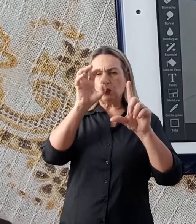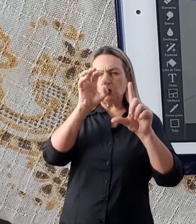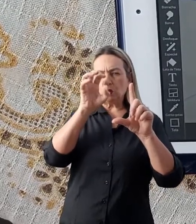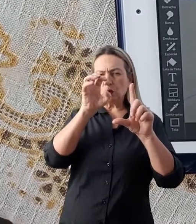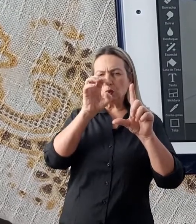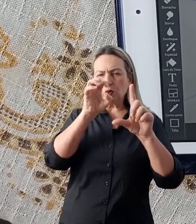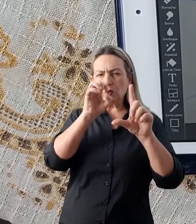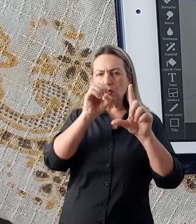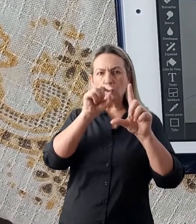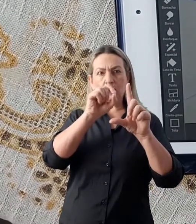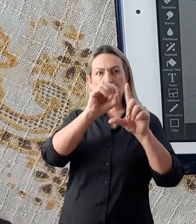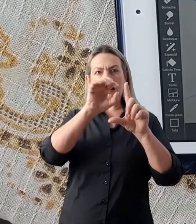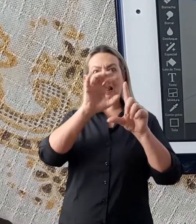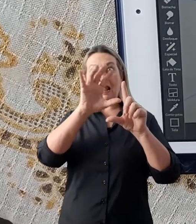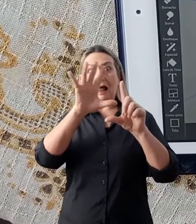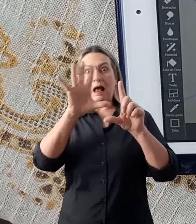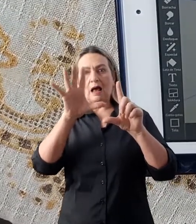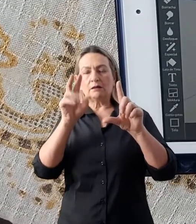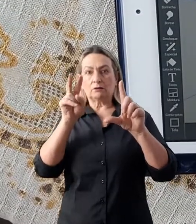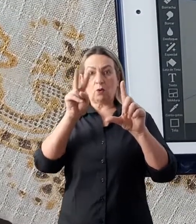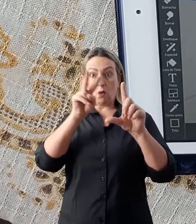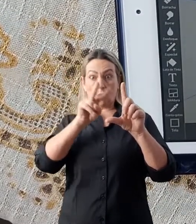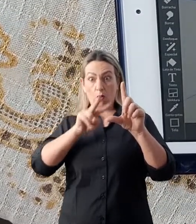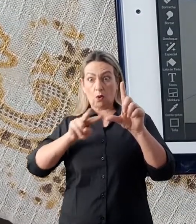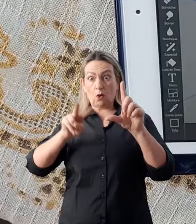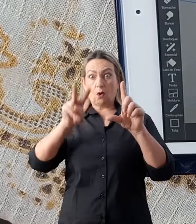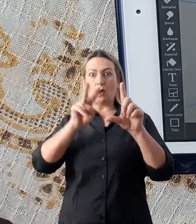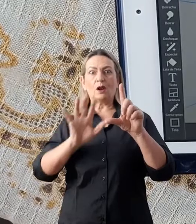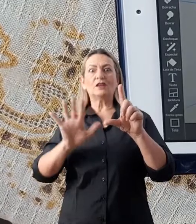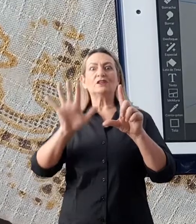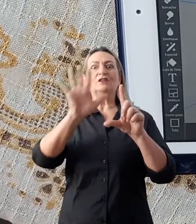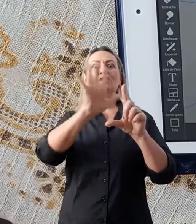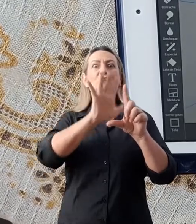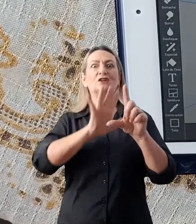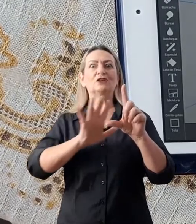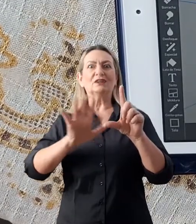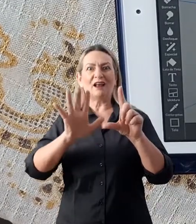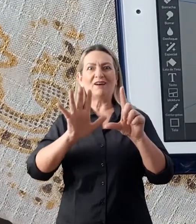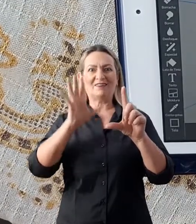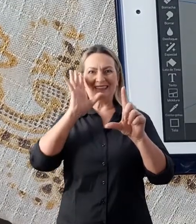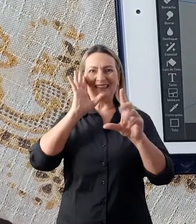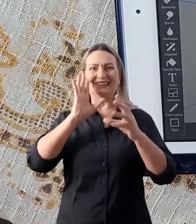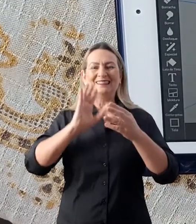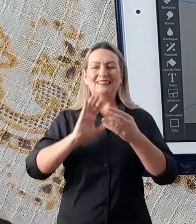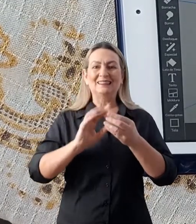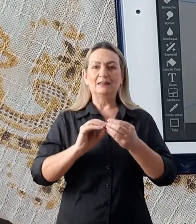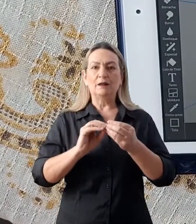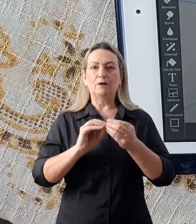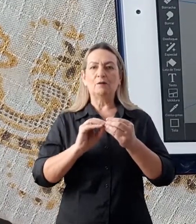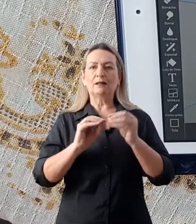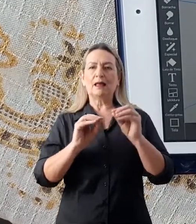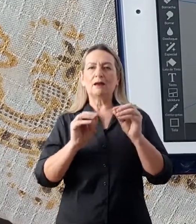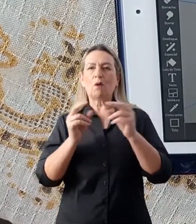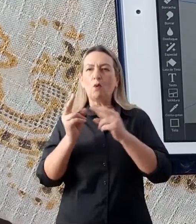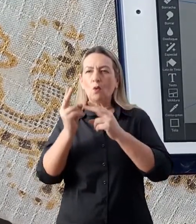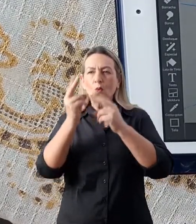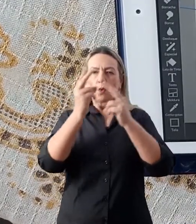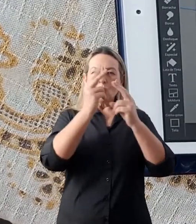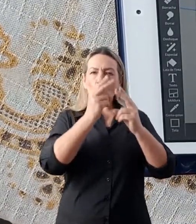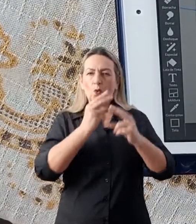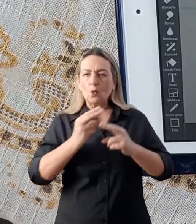muito claro. Isso é interessante da gente dar uma olhada para deixar bastante mais